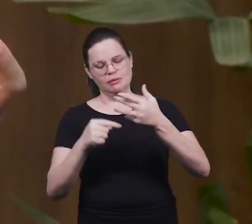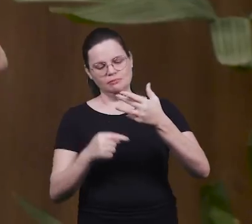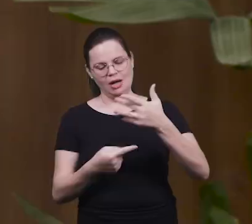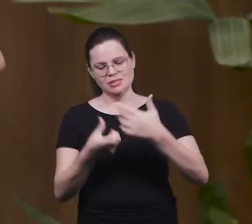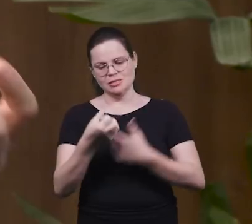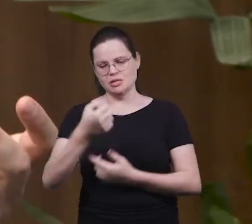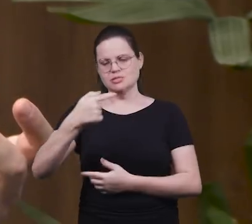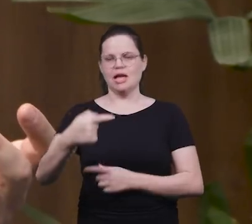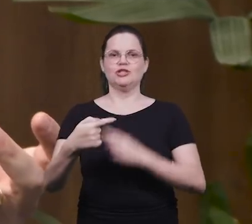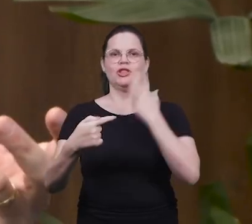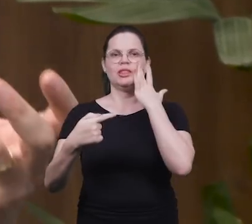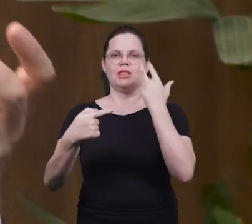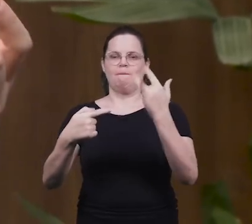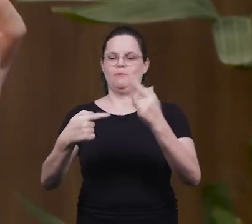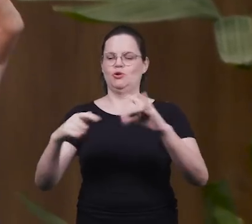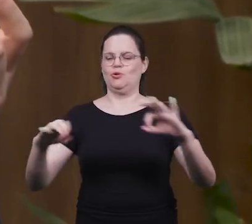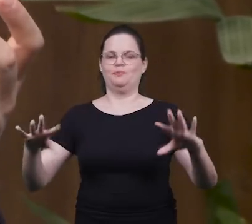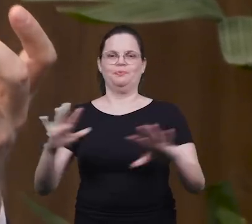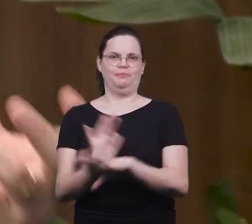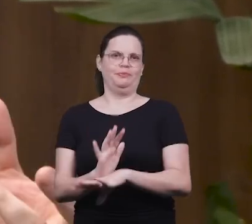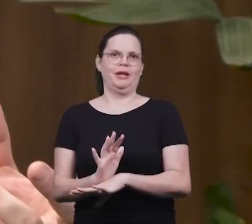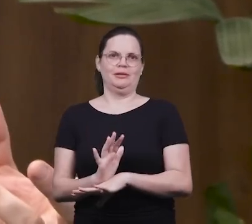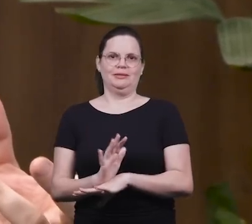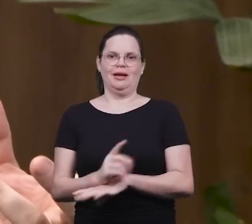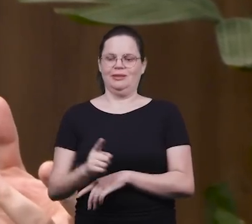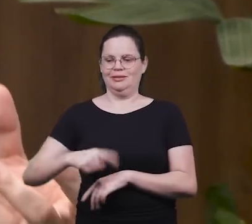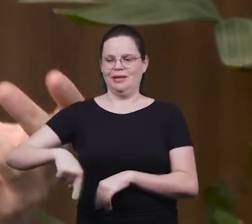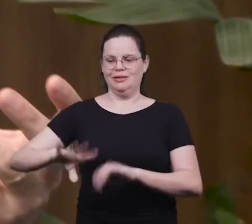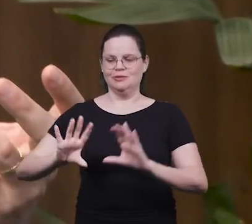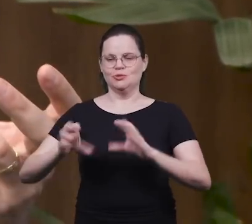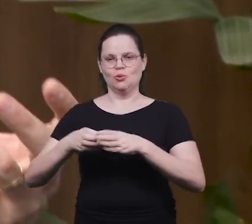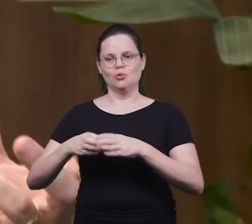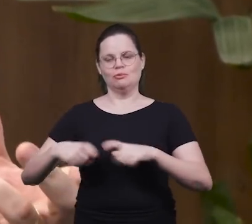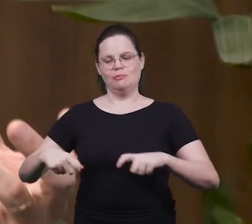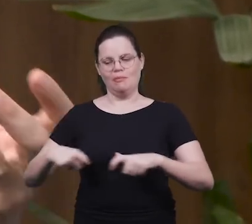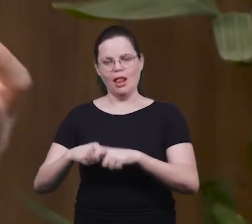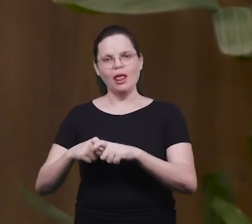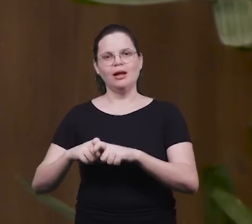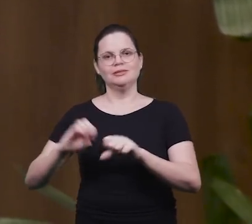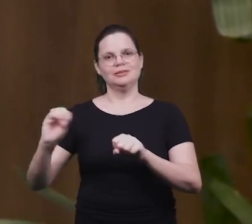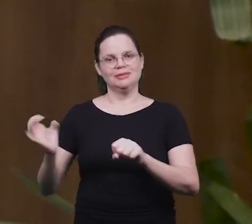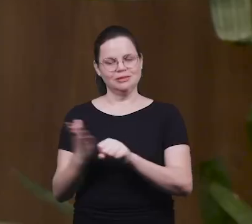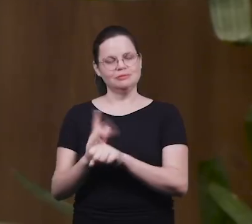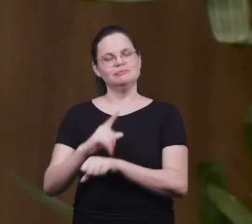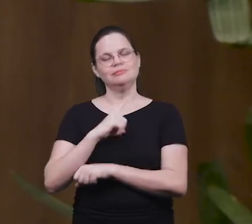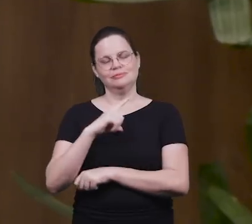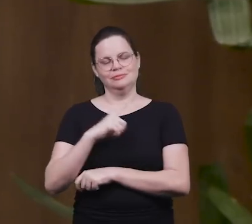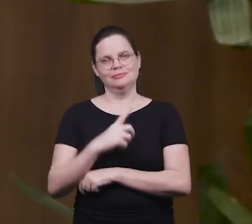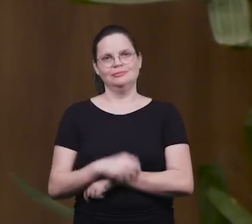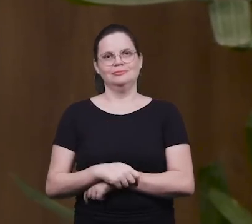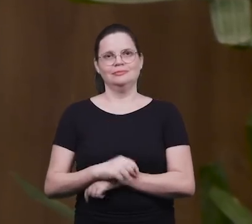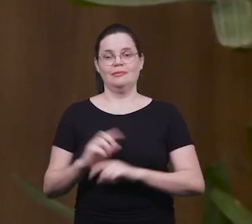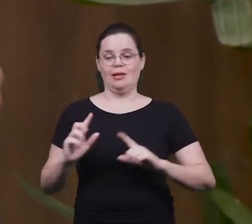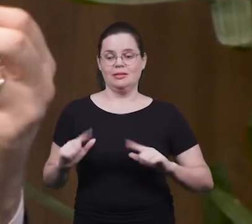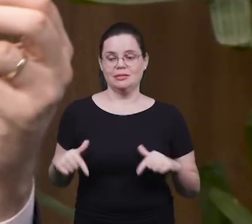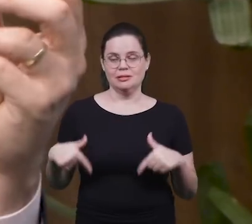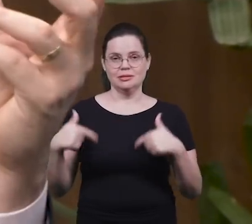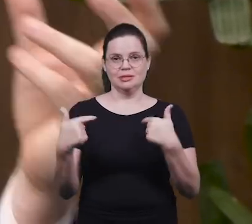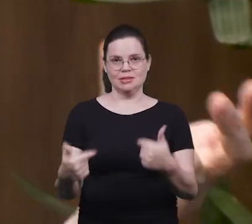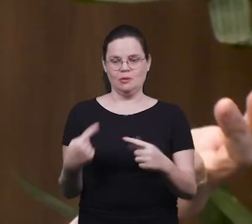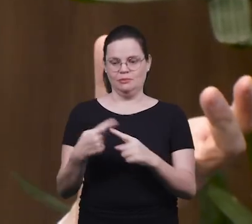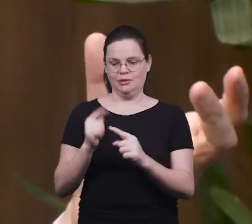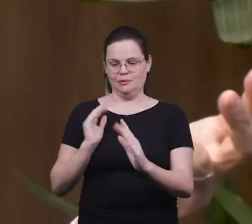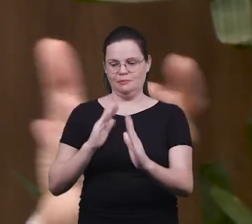estão reservadas para os restantes. Ou seja, esta operação do Senhor que aconteceu na